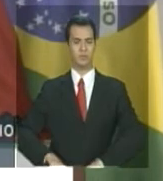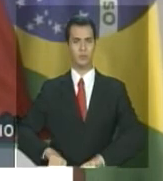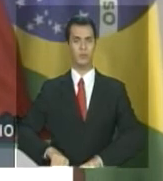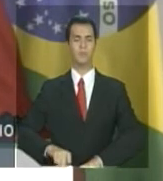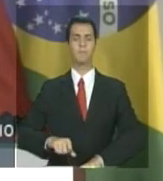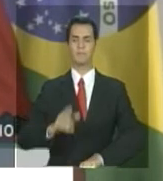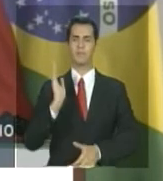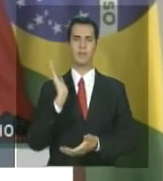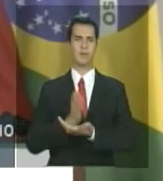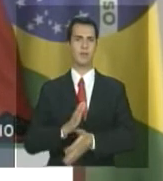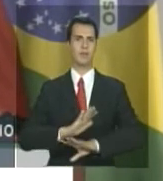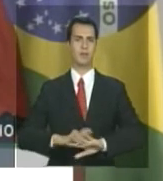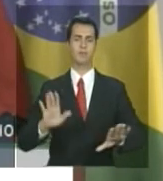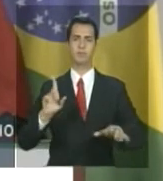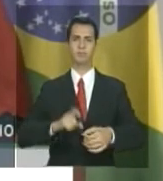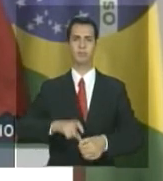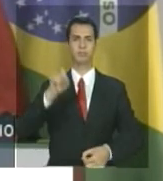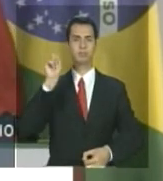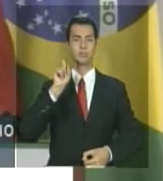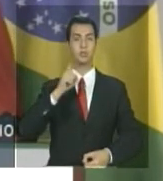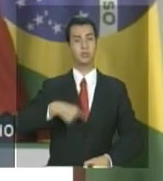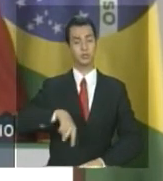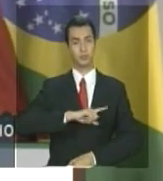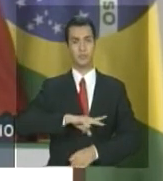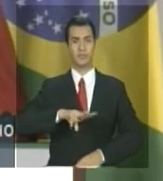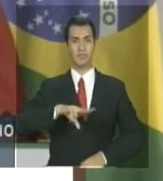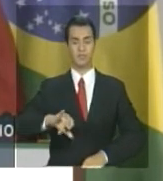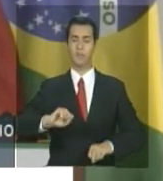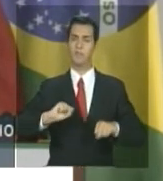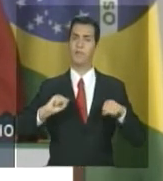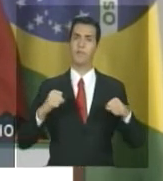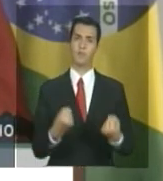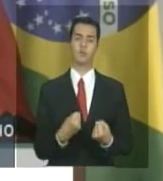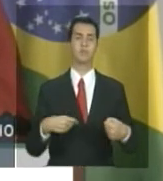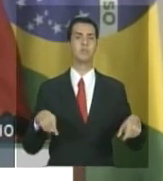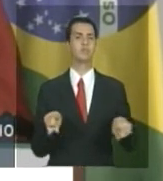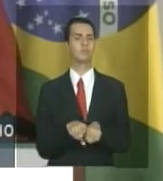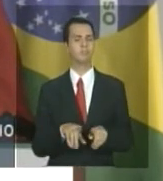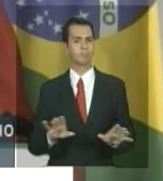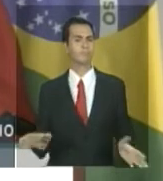e mais e potencialmente mais pujantes.